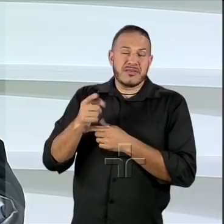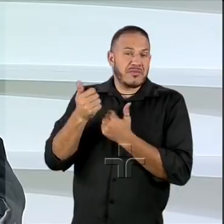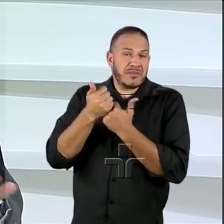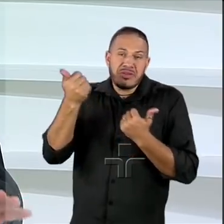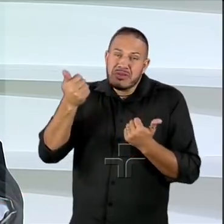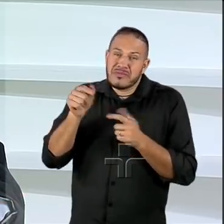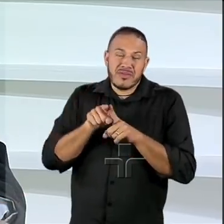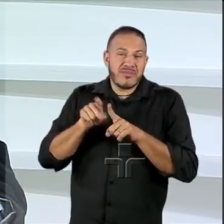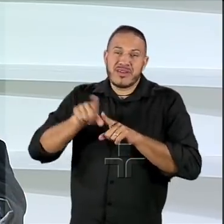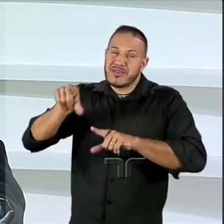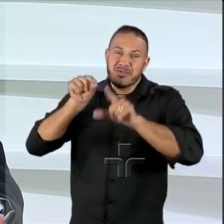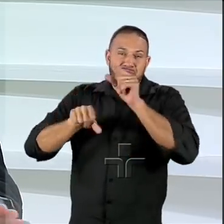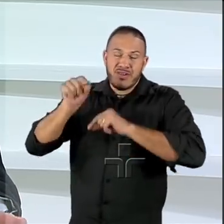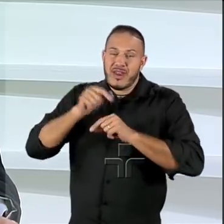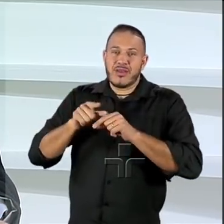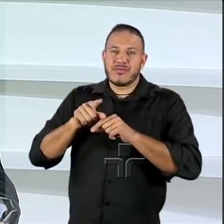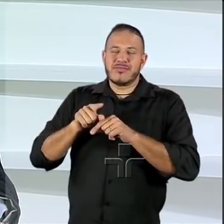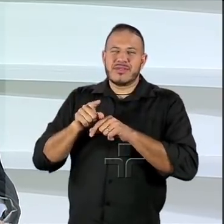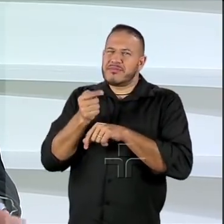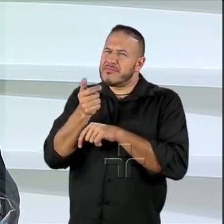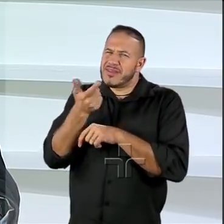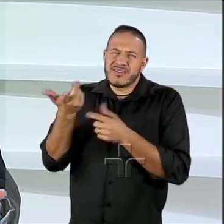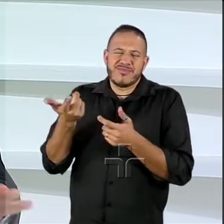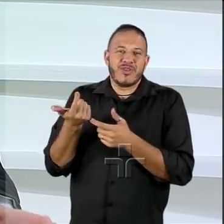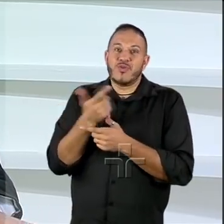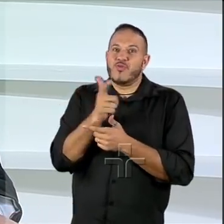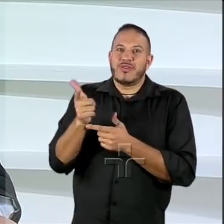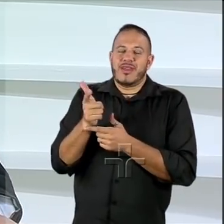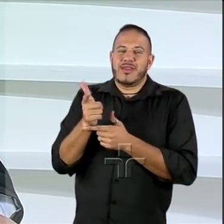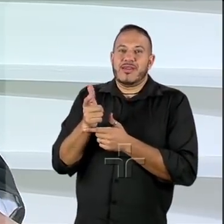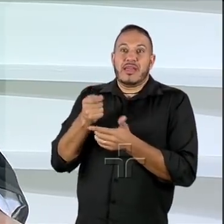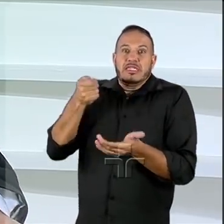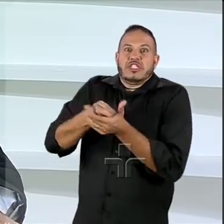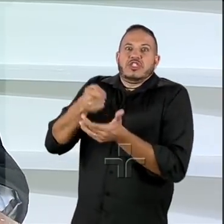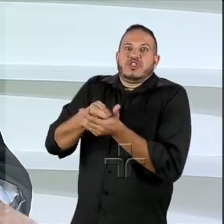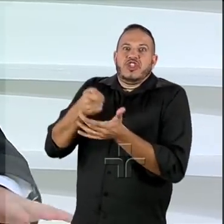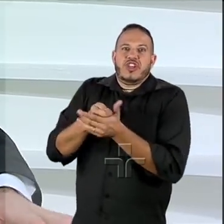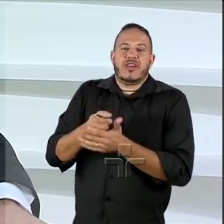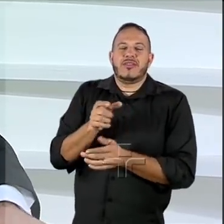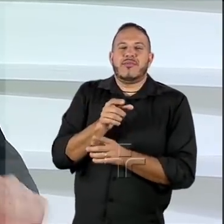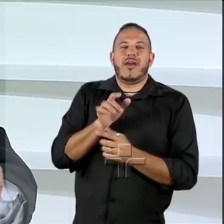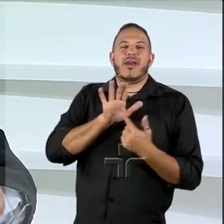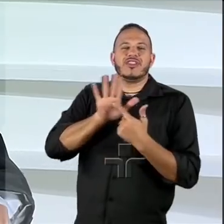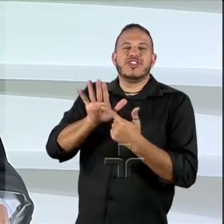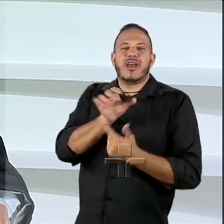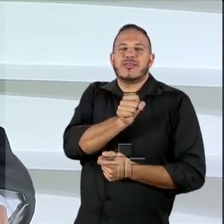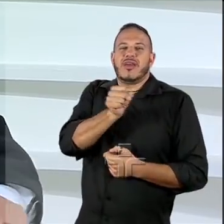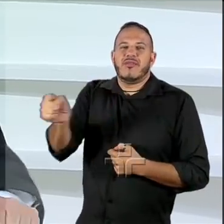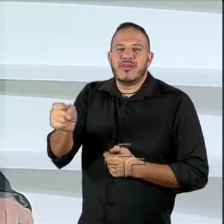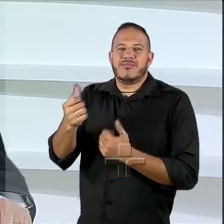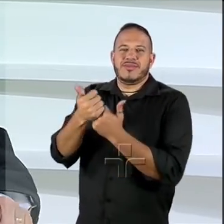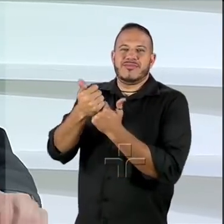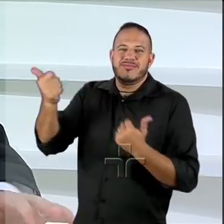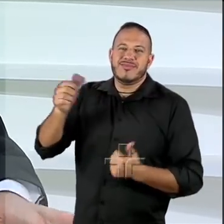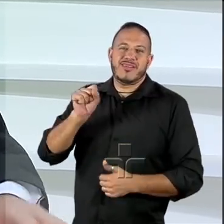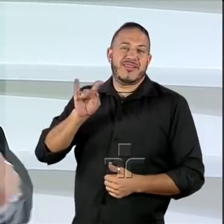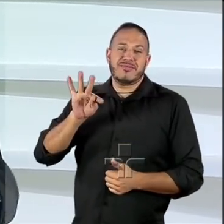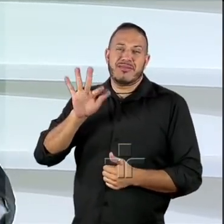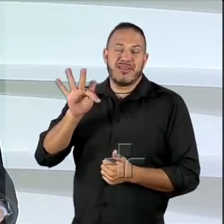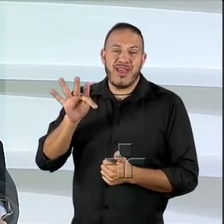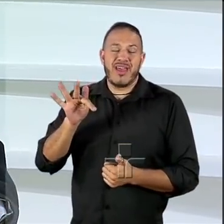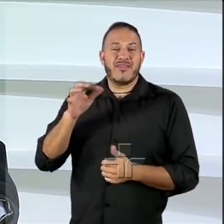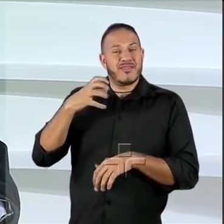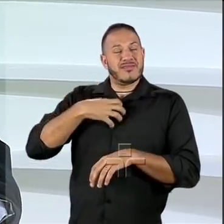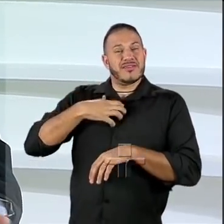selecionados com base num critério constitucional muito mínimo. Não há grandes exigências para indicação para ministro do Supremo Tribunal Federal, feita